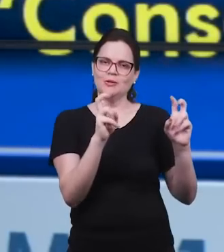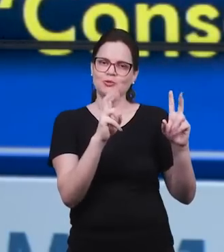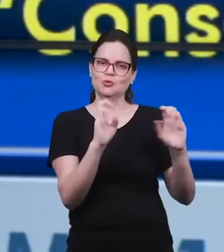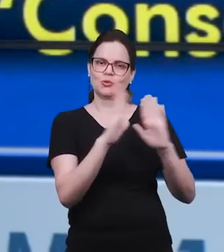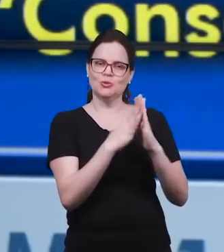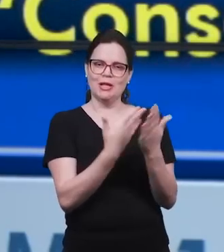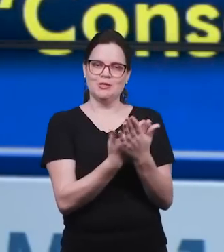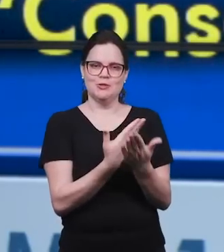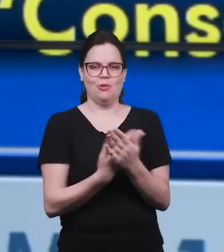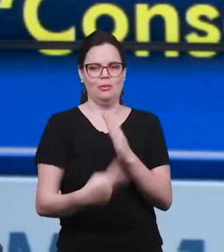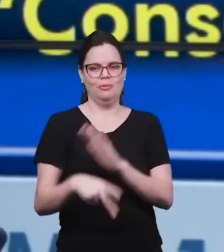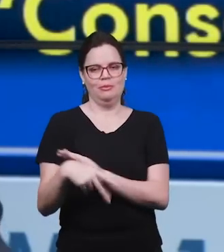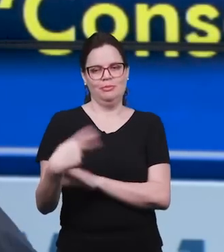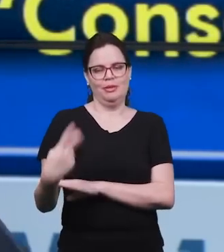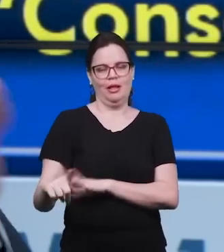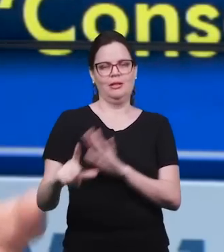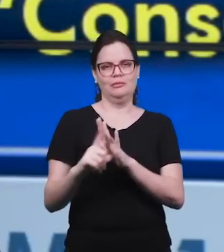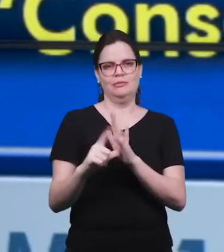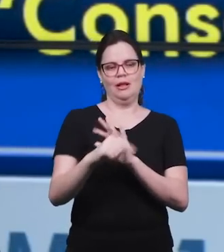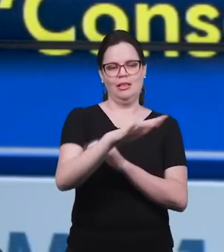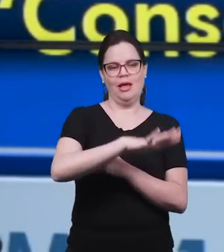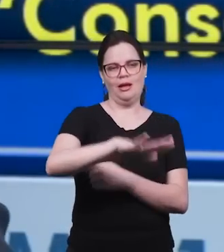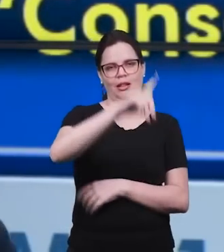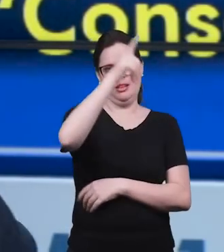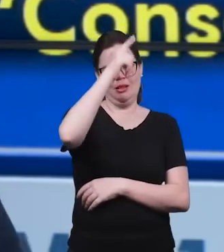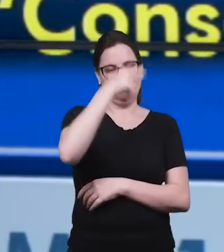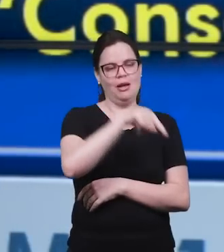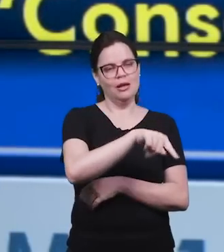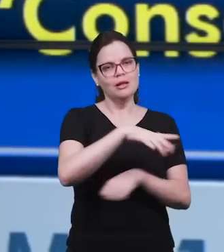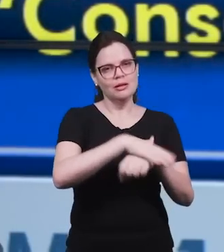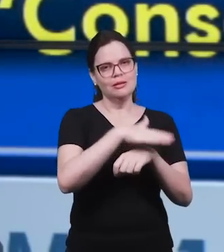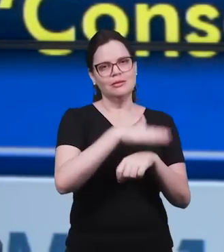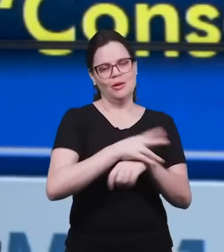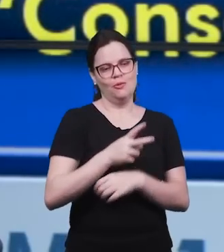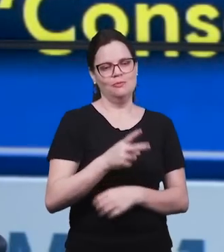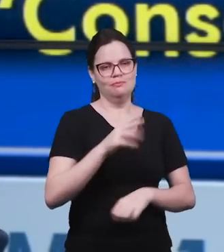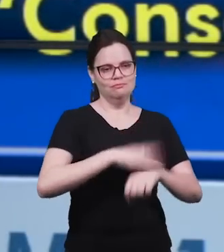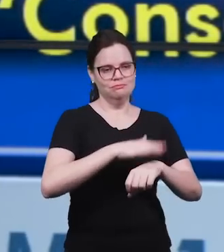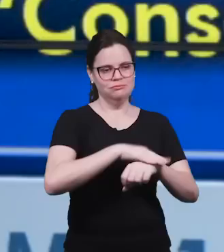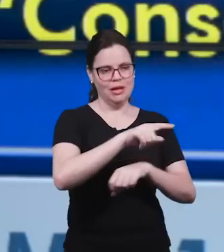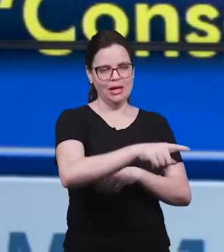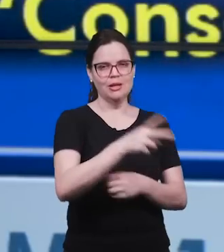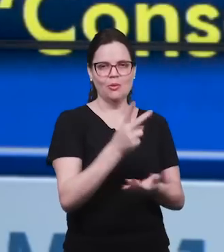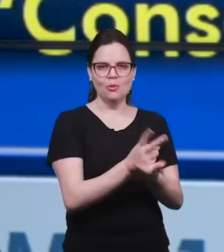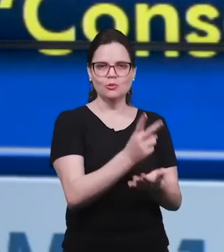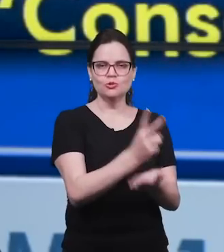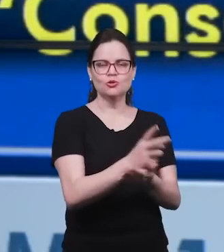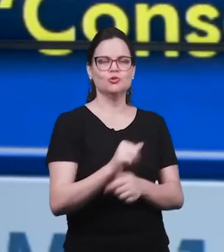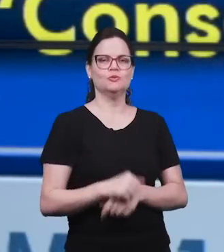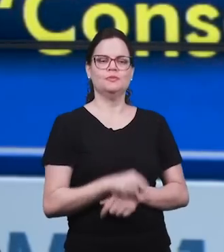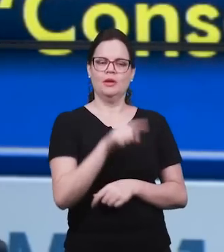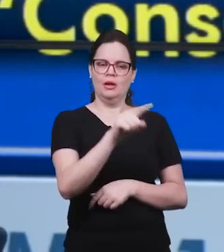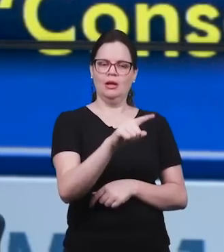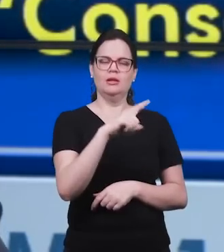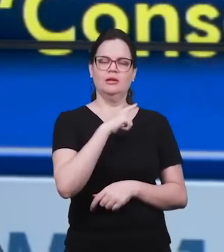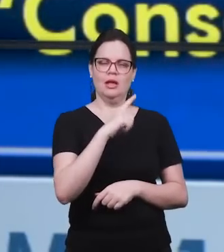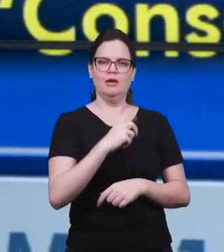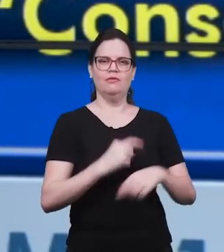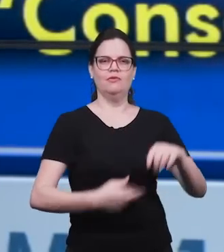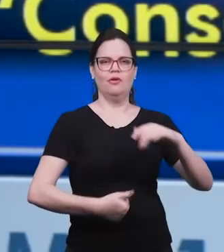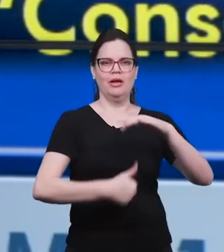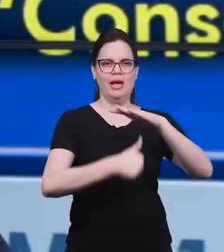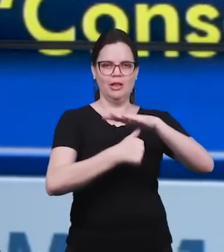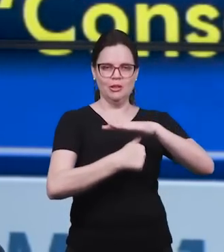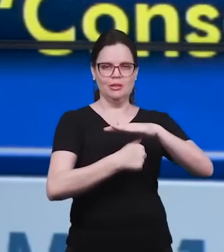de Lutero, da Reforma, na parte da Alemanha. Ele que deu continuidade, ele foi reitor de universidade,